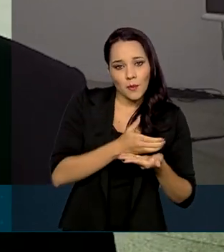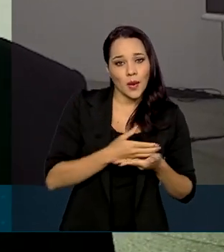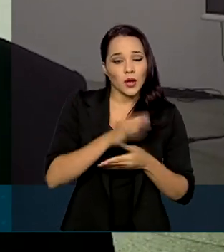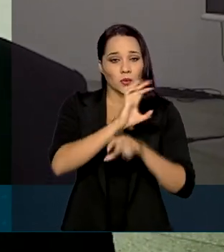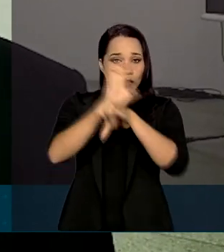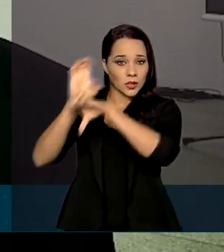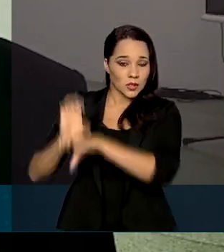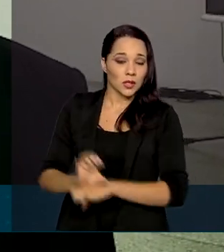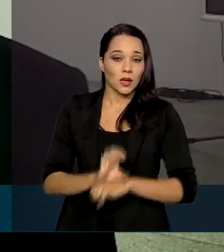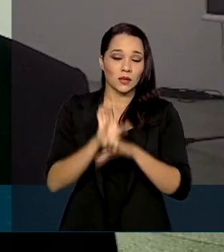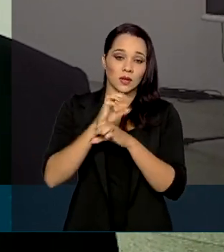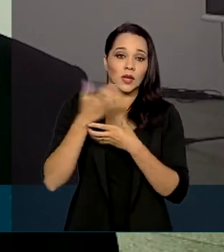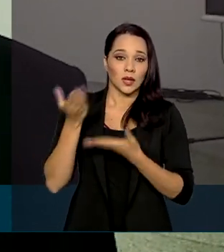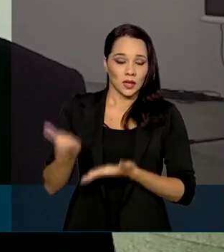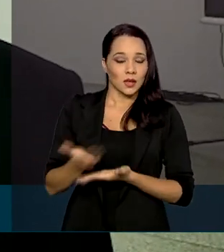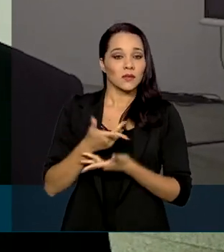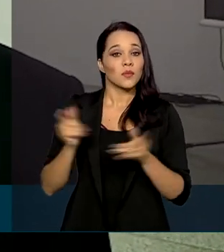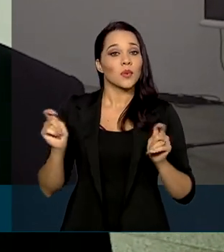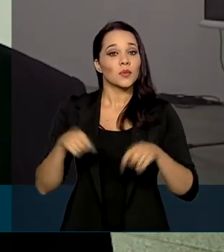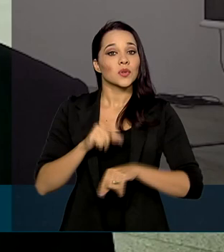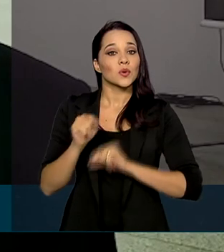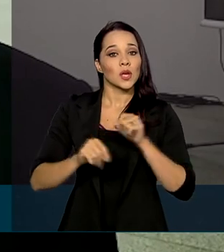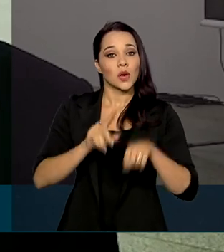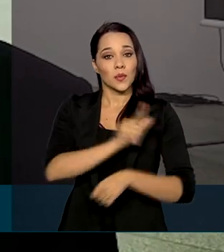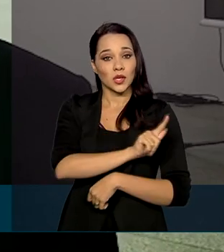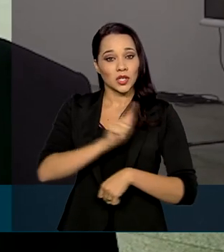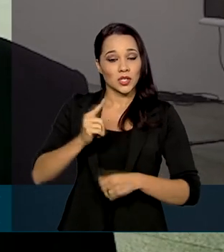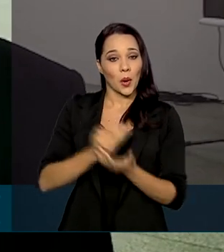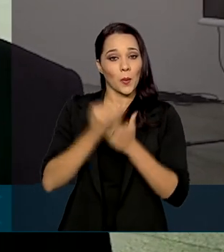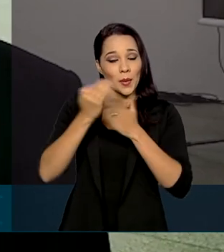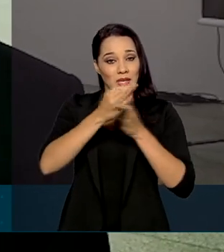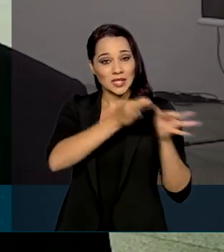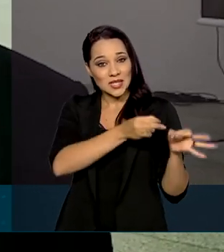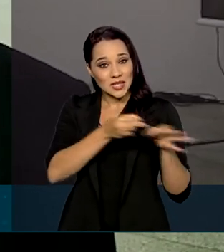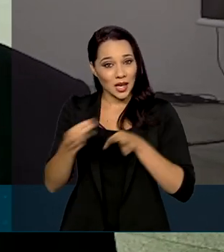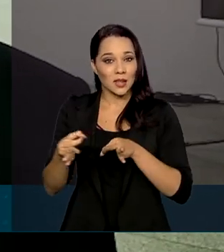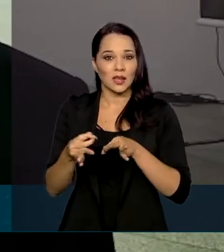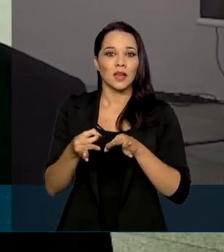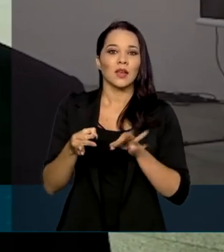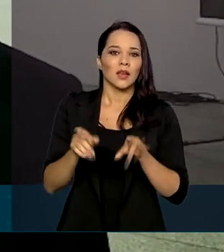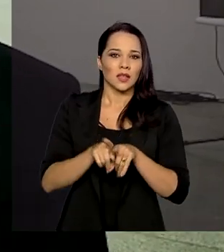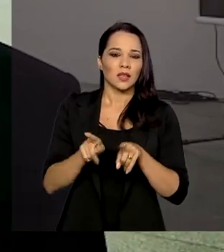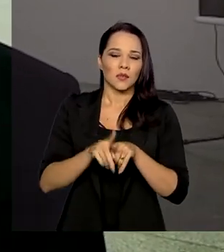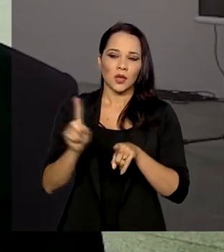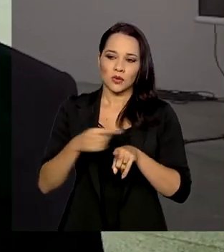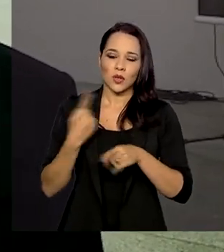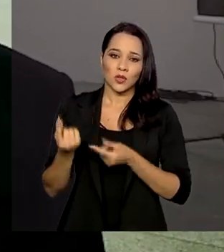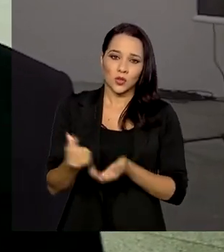estados. Isso vai permitir uma gestão mais precisa e otimização dos nossos